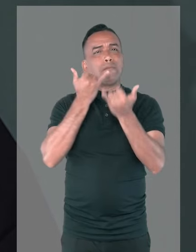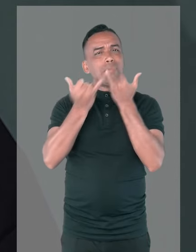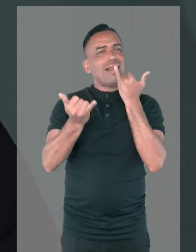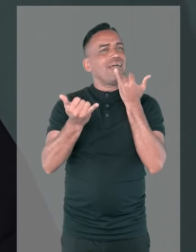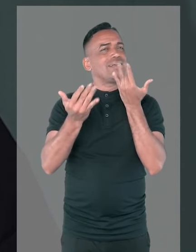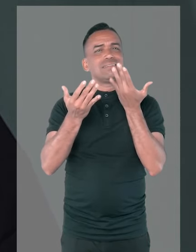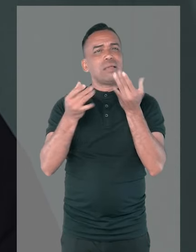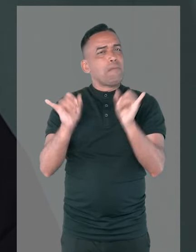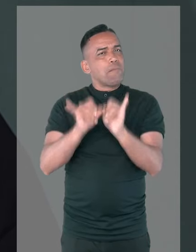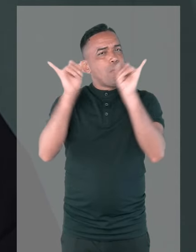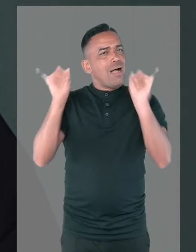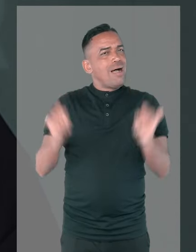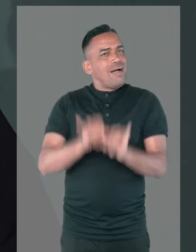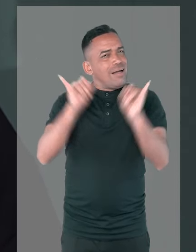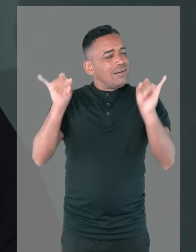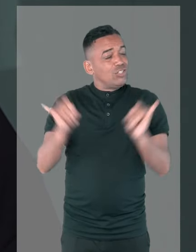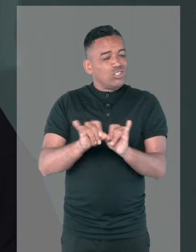falar isso,